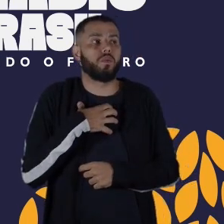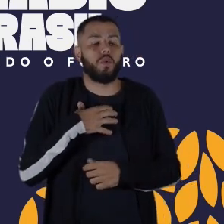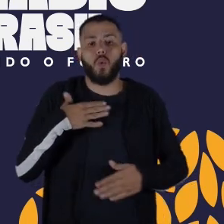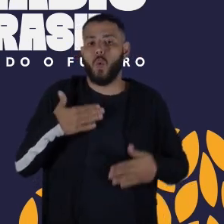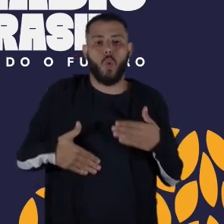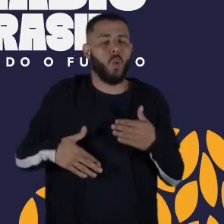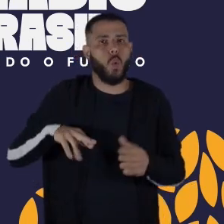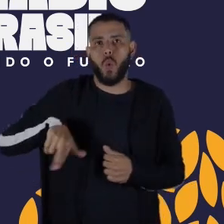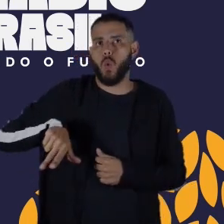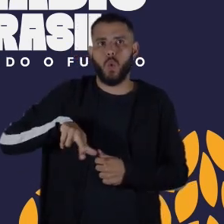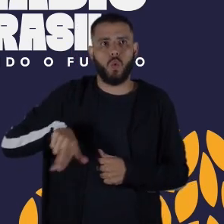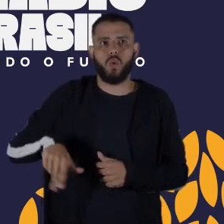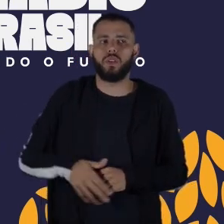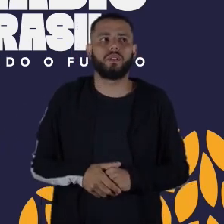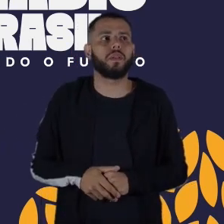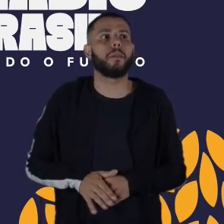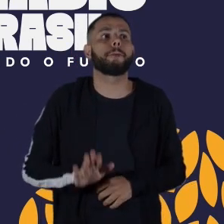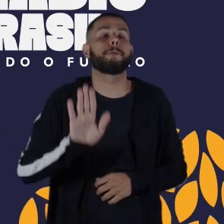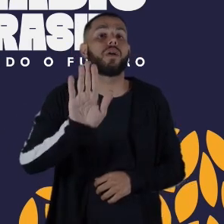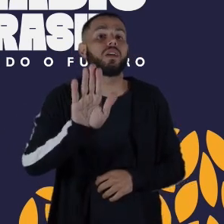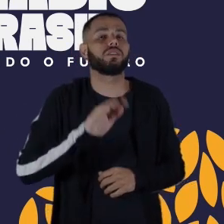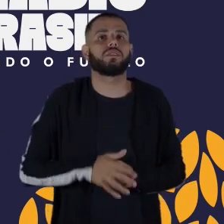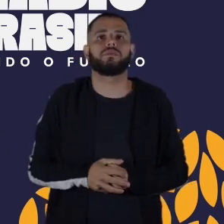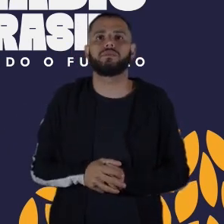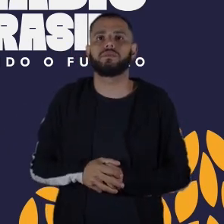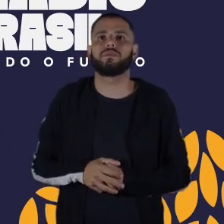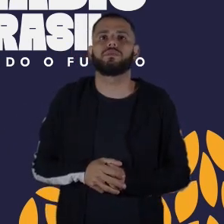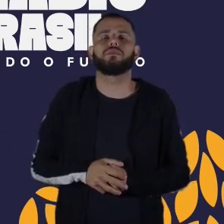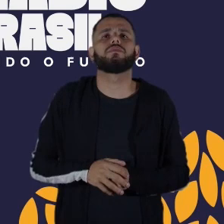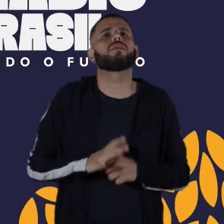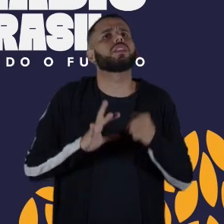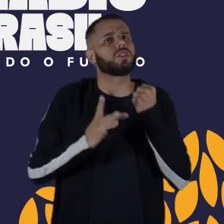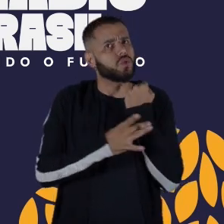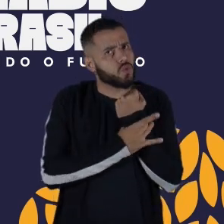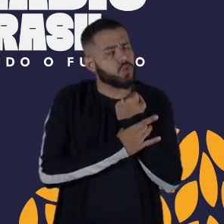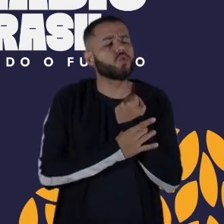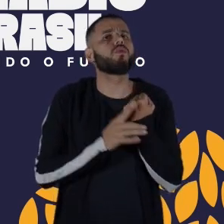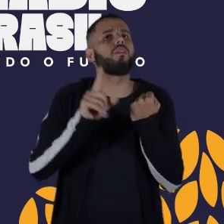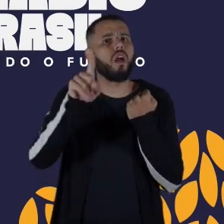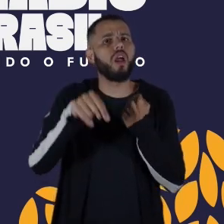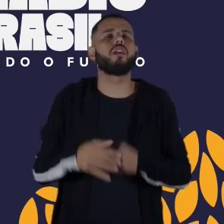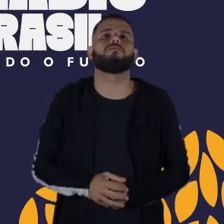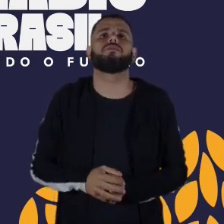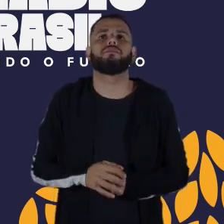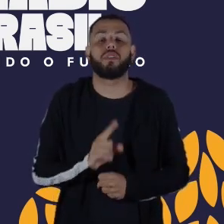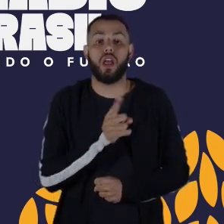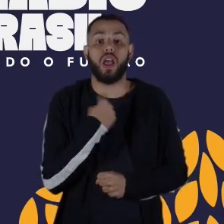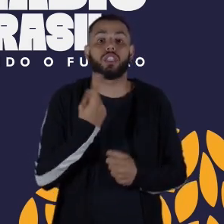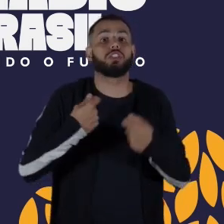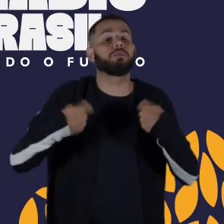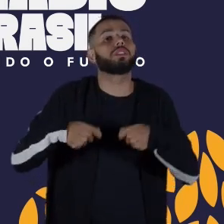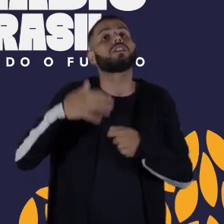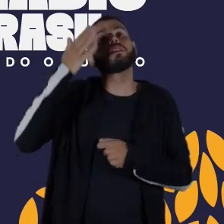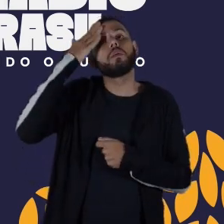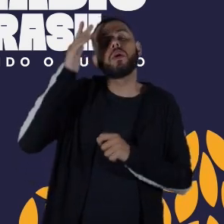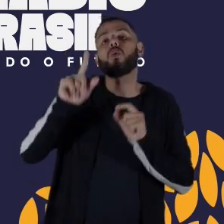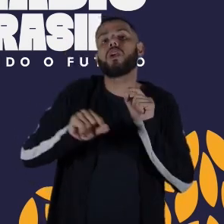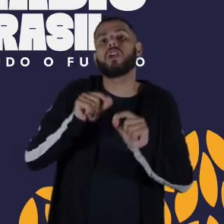motores. Mas é seguro. Mas temos que saber que em